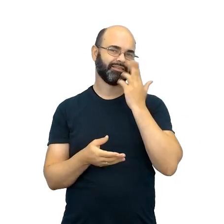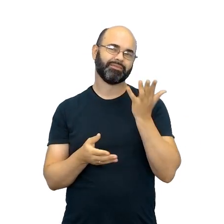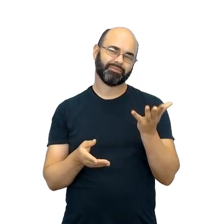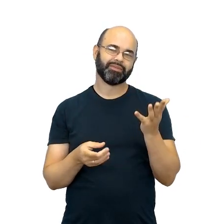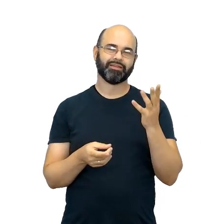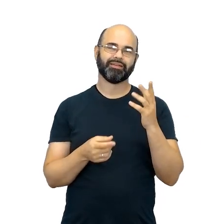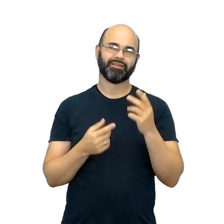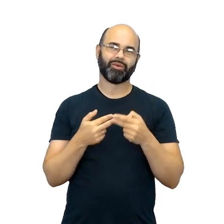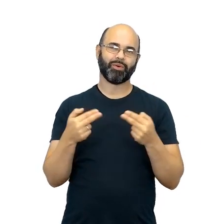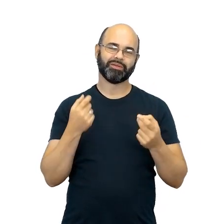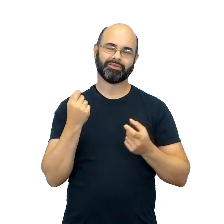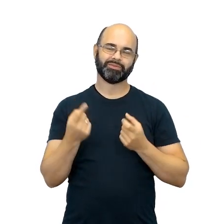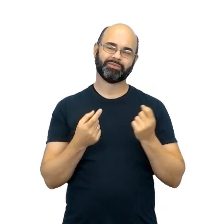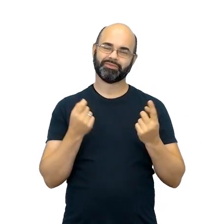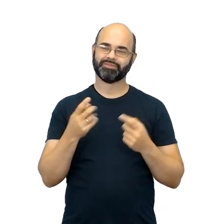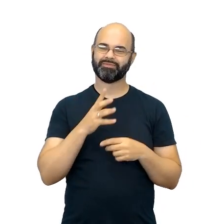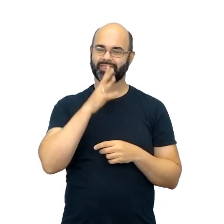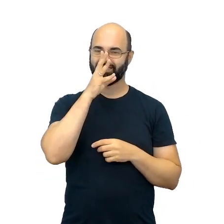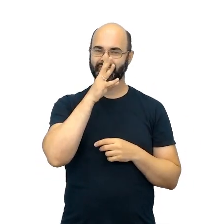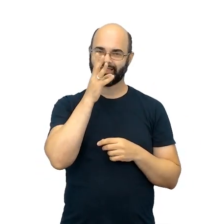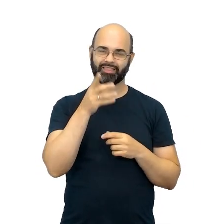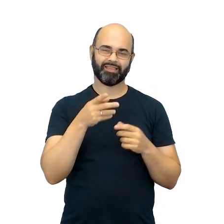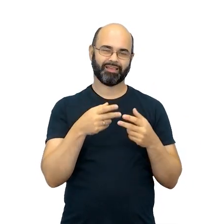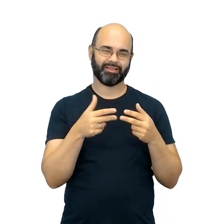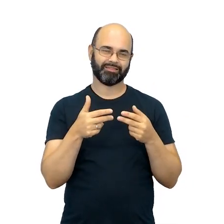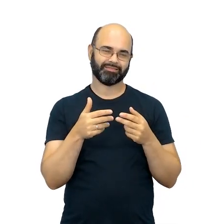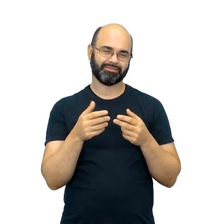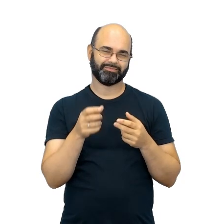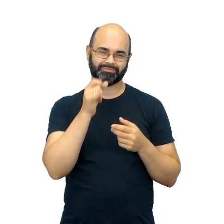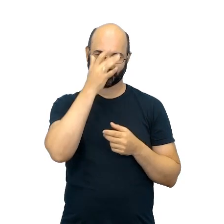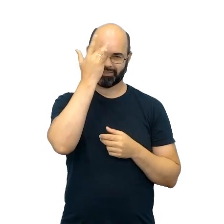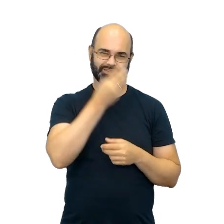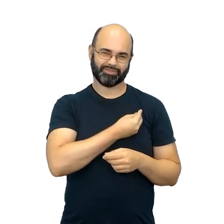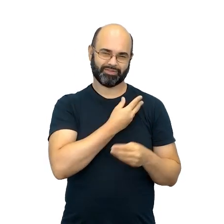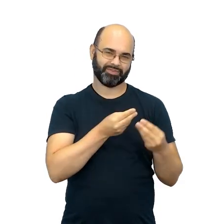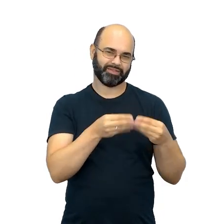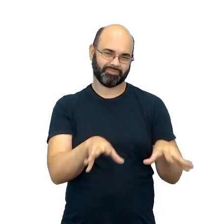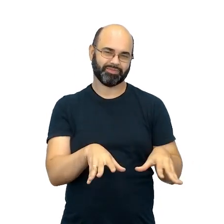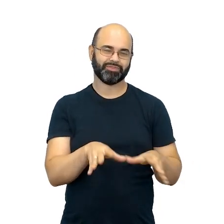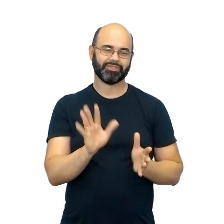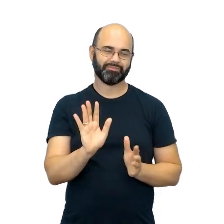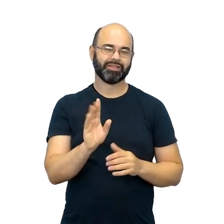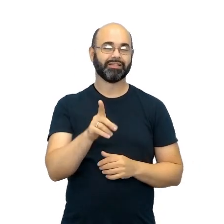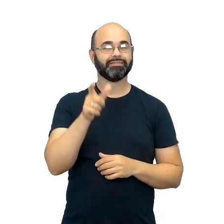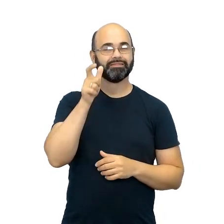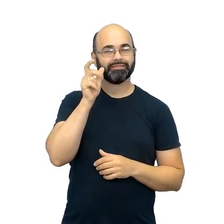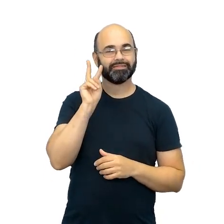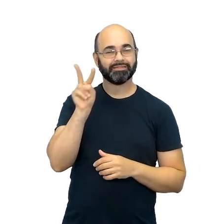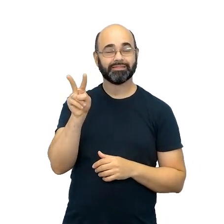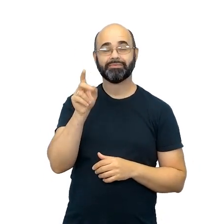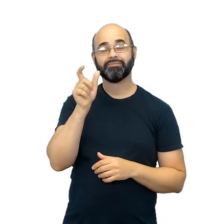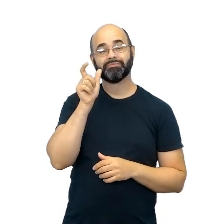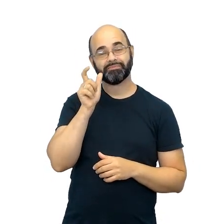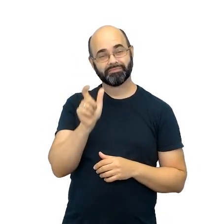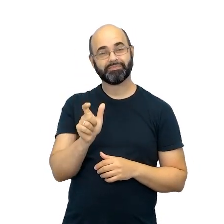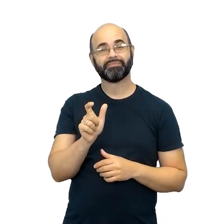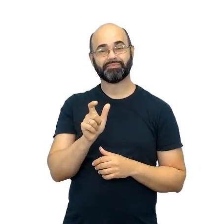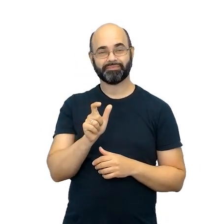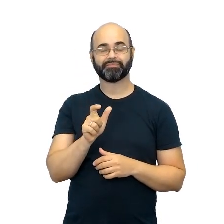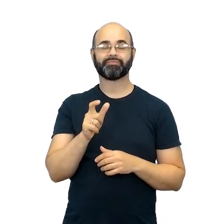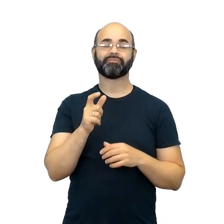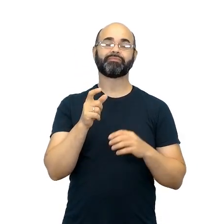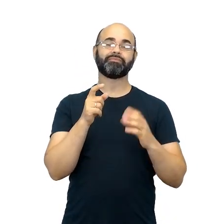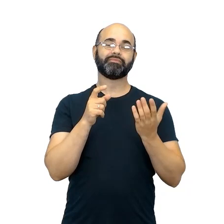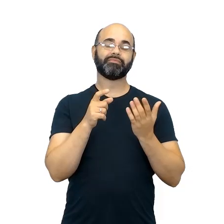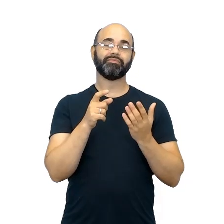coisinhas ali que vai para o lado sombrio da vida, né? É interessante ver as soluções científicas que se trazem